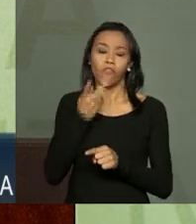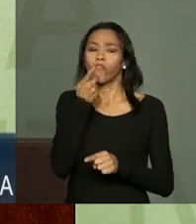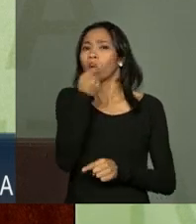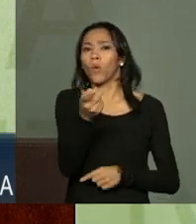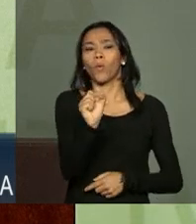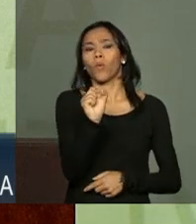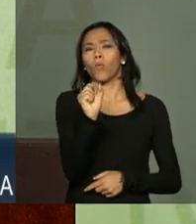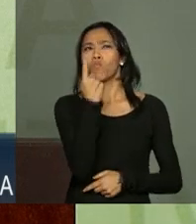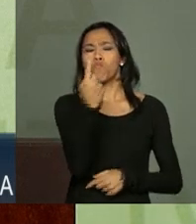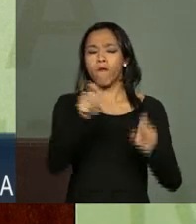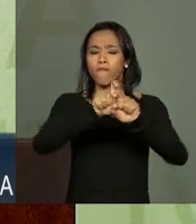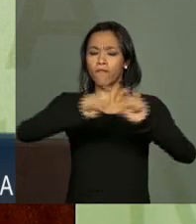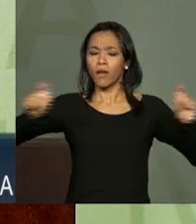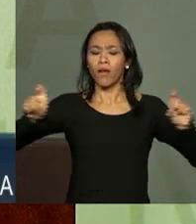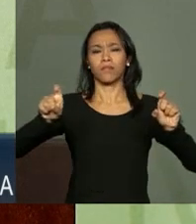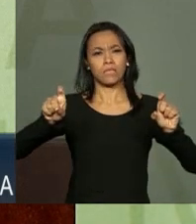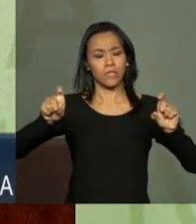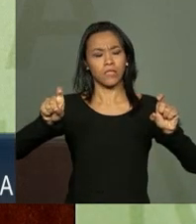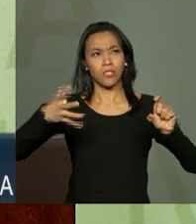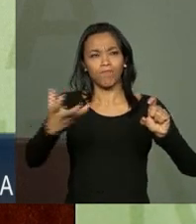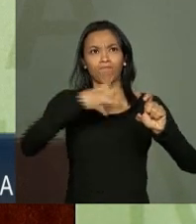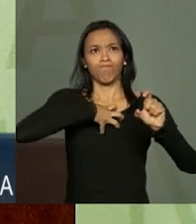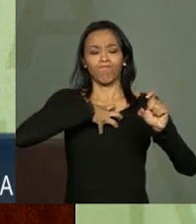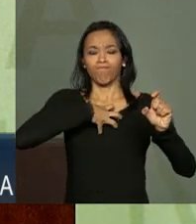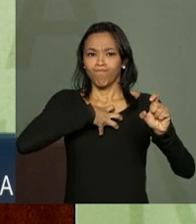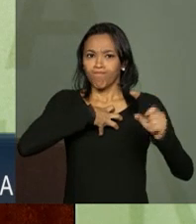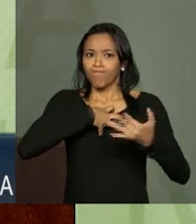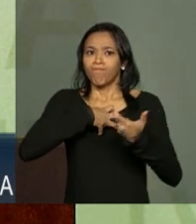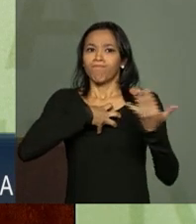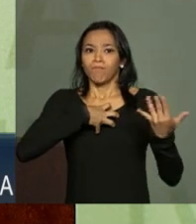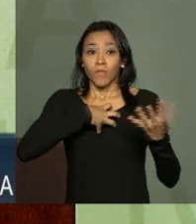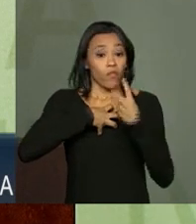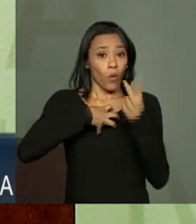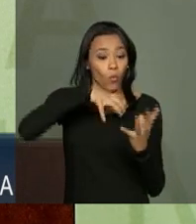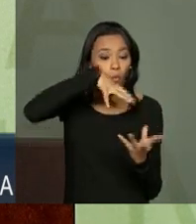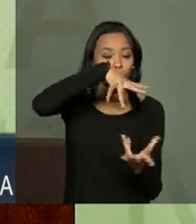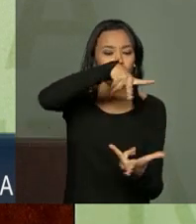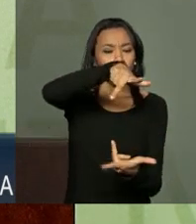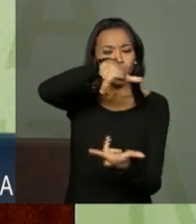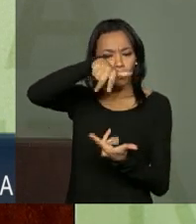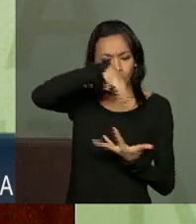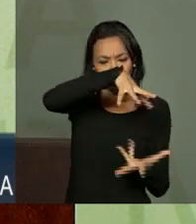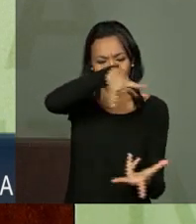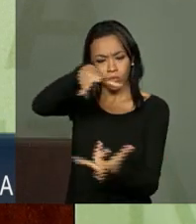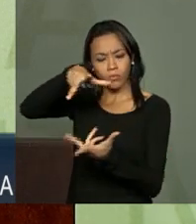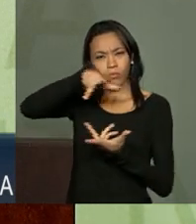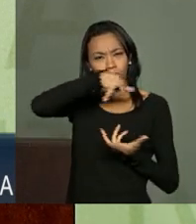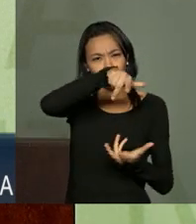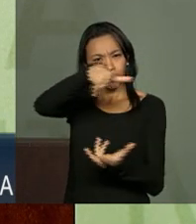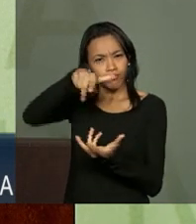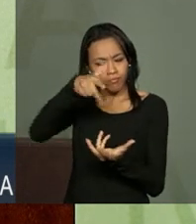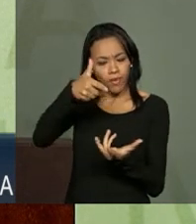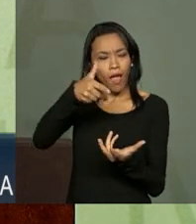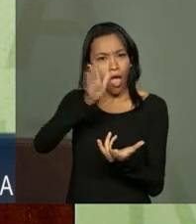disse uma frase para nós muito inspiradora: o mundo é formado não apenas pelo